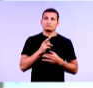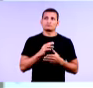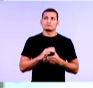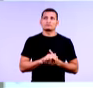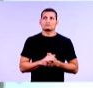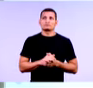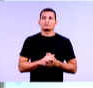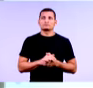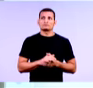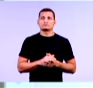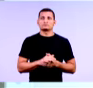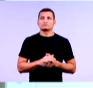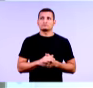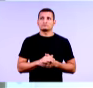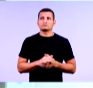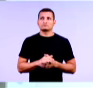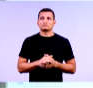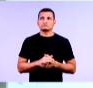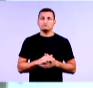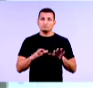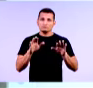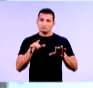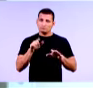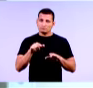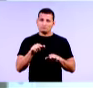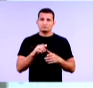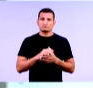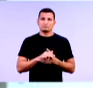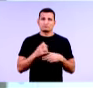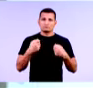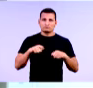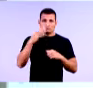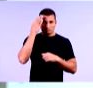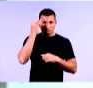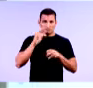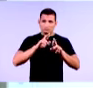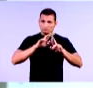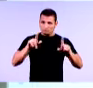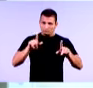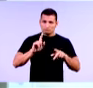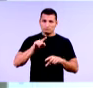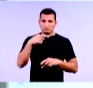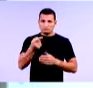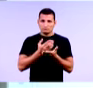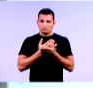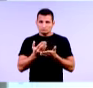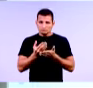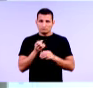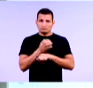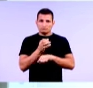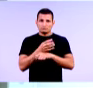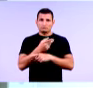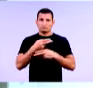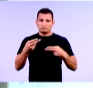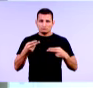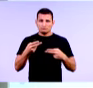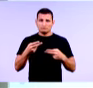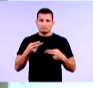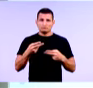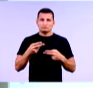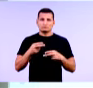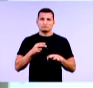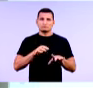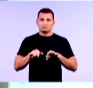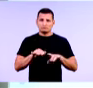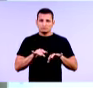Mas a questão maior é saber essa diferença para depois a gente começar na orientação a objeto, a gente começar a modelar isso na programação